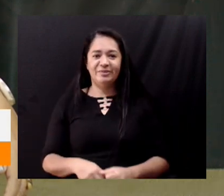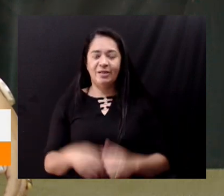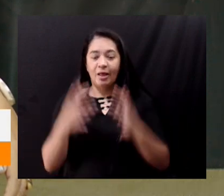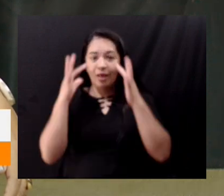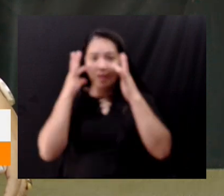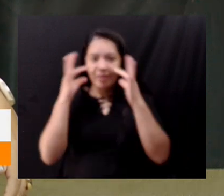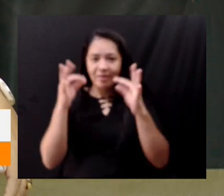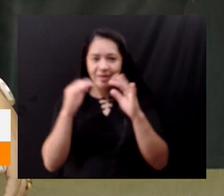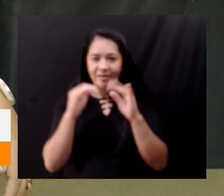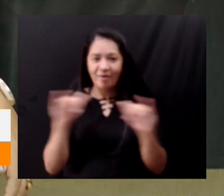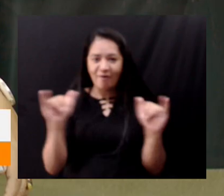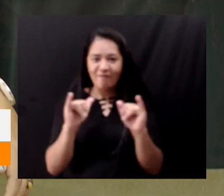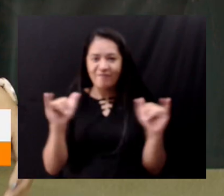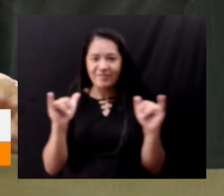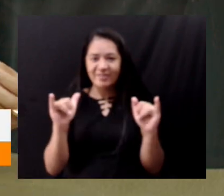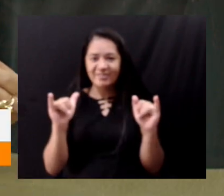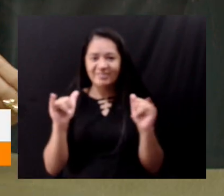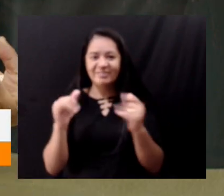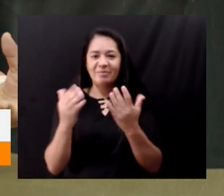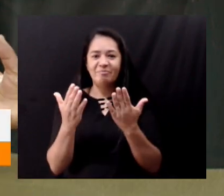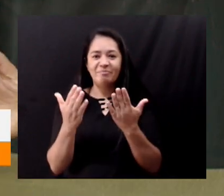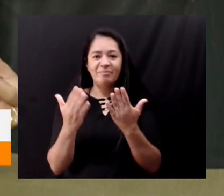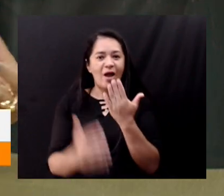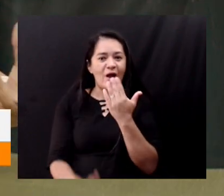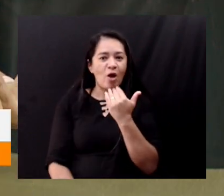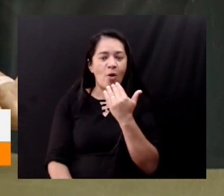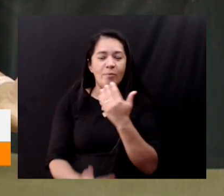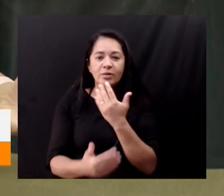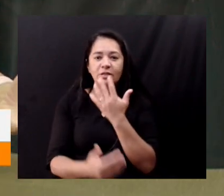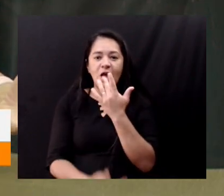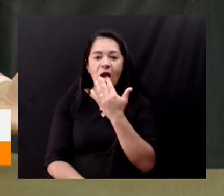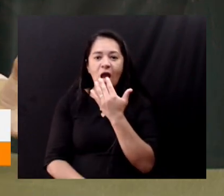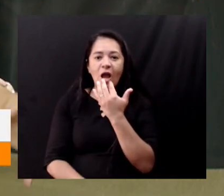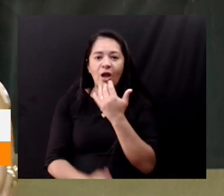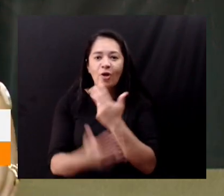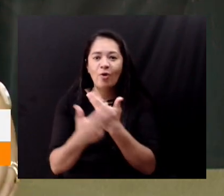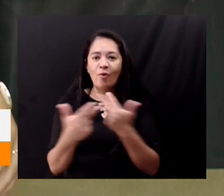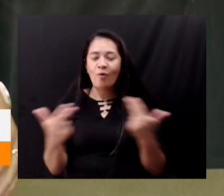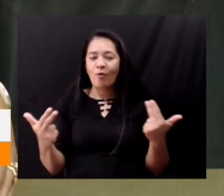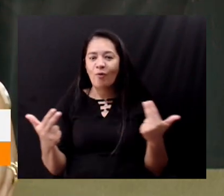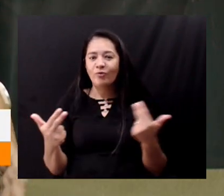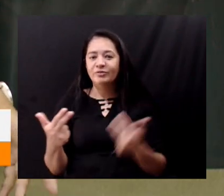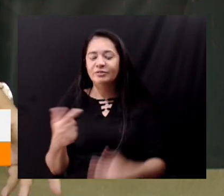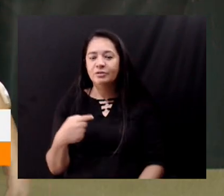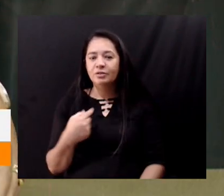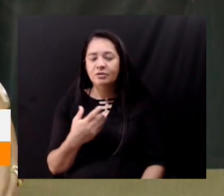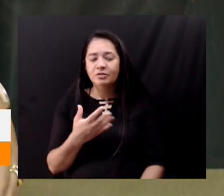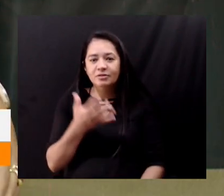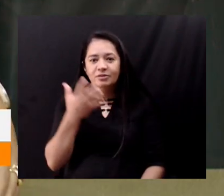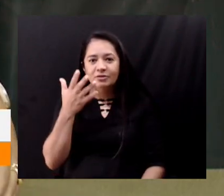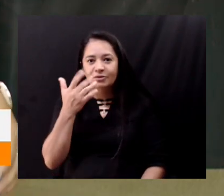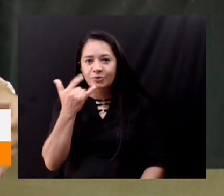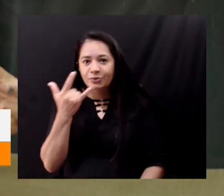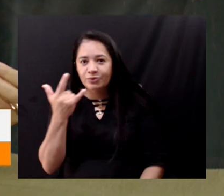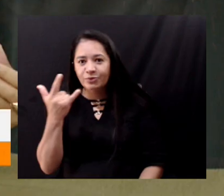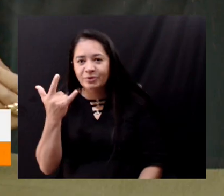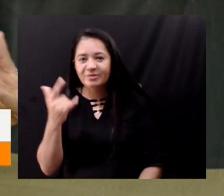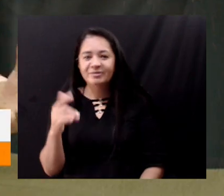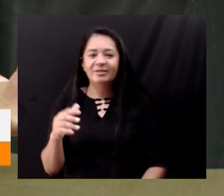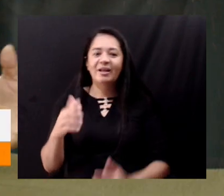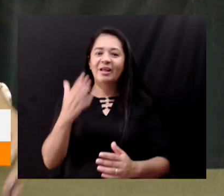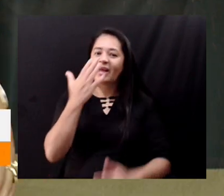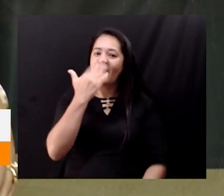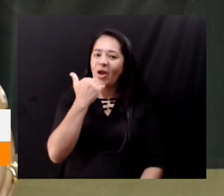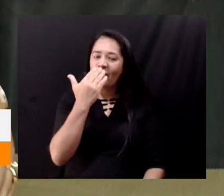para a comida. As cores, elas fazem aguçar o sentido, né, e esses alimentos, assim,